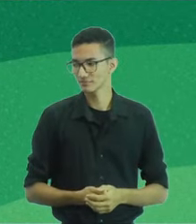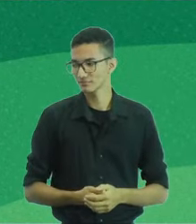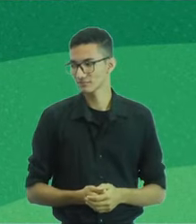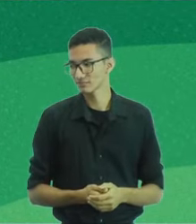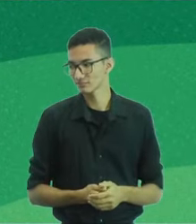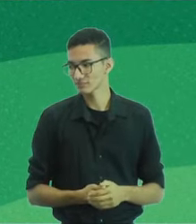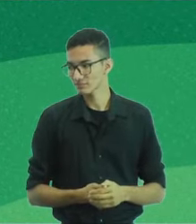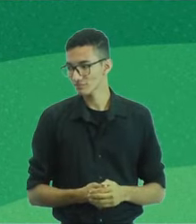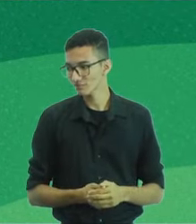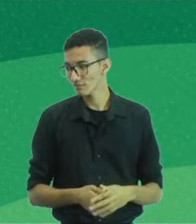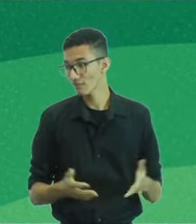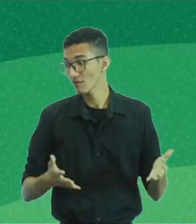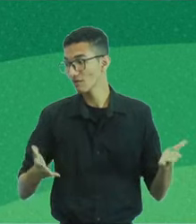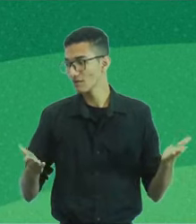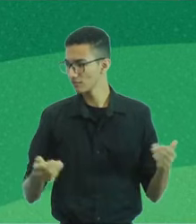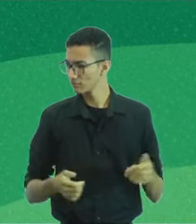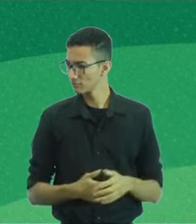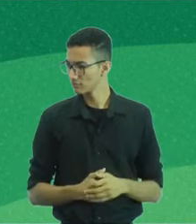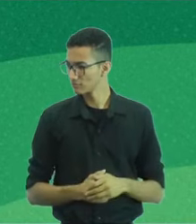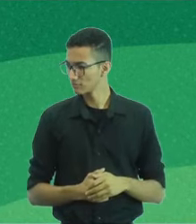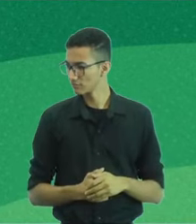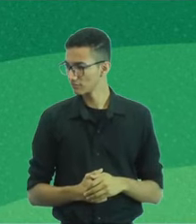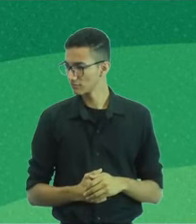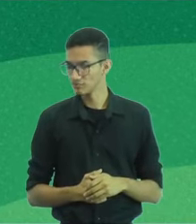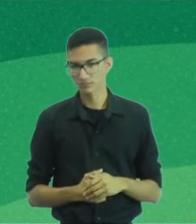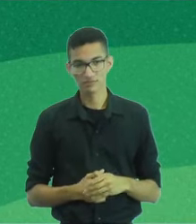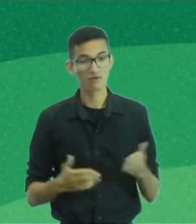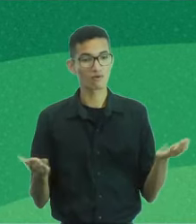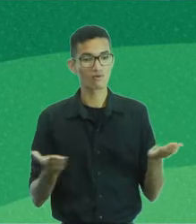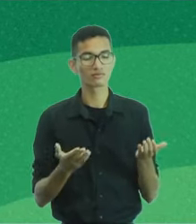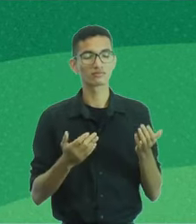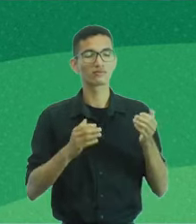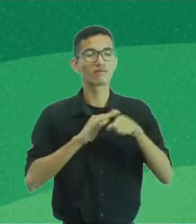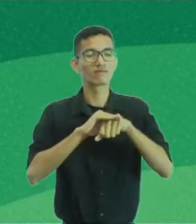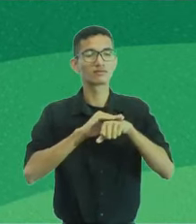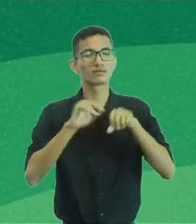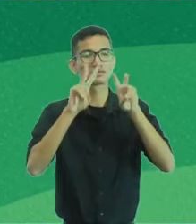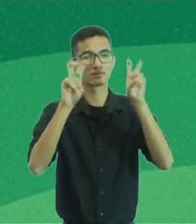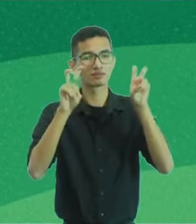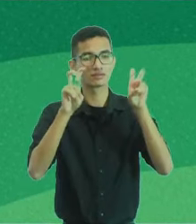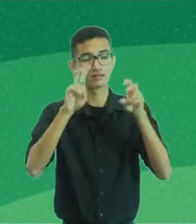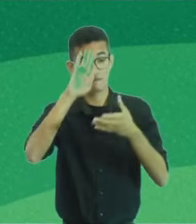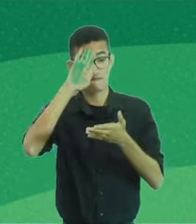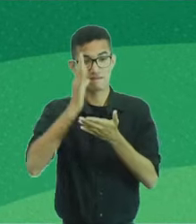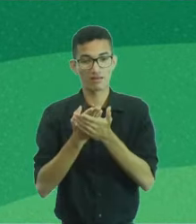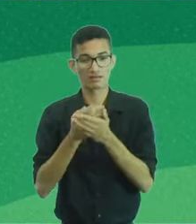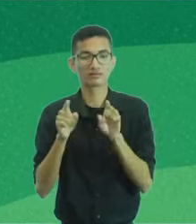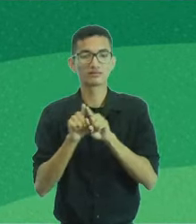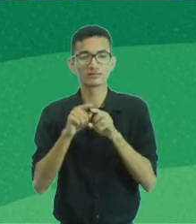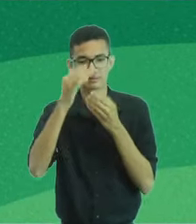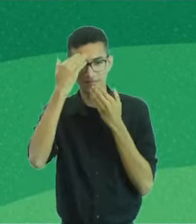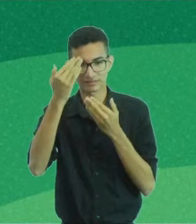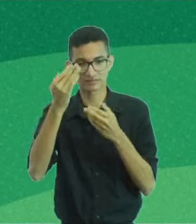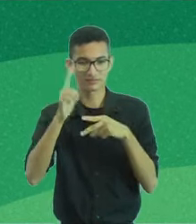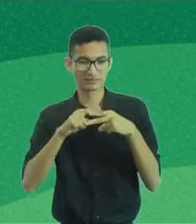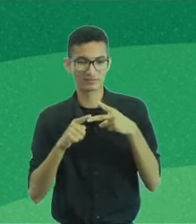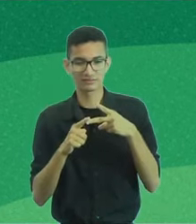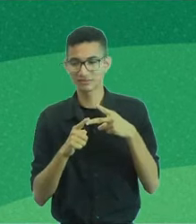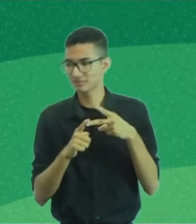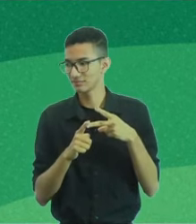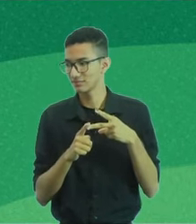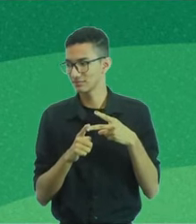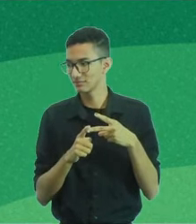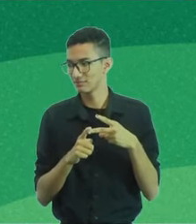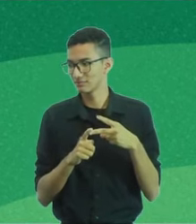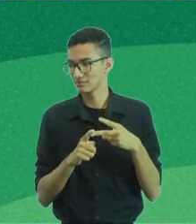bom hoje eu queria falar um pouco sobre confiança e gratidão gratidão escrevi certo né porque eu quebrei tudo